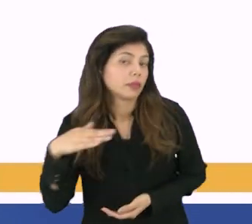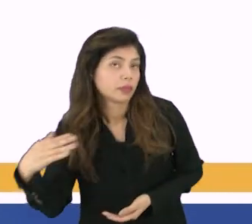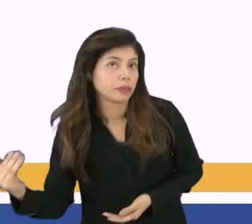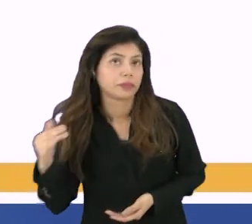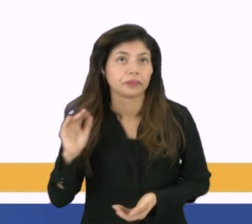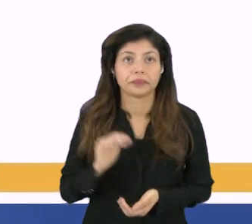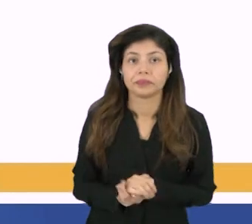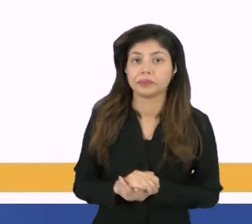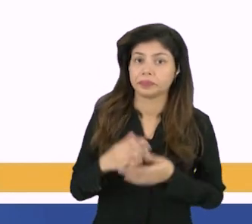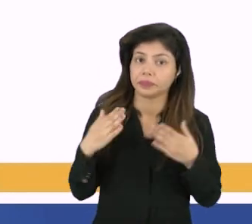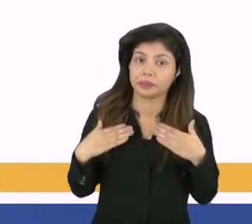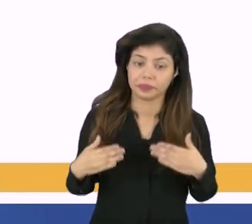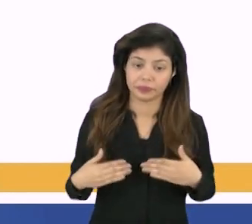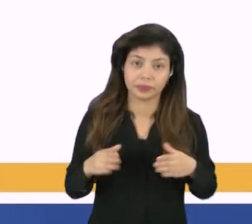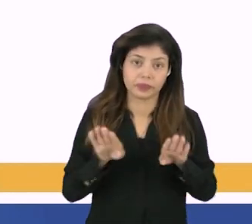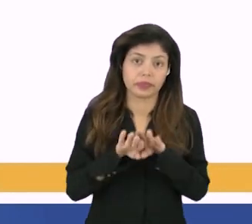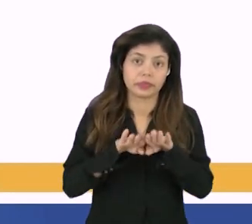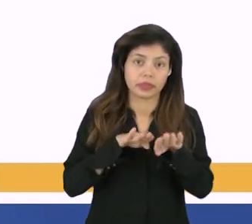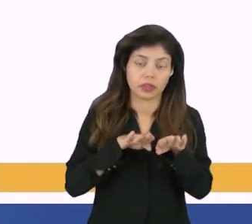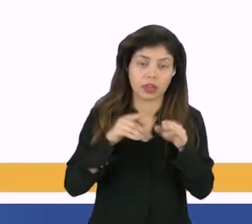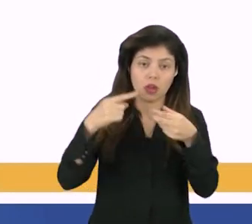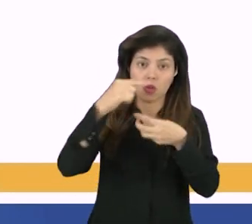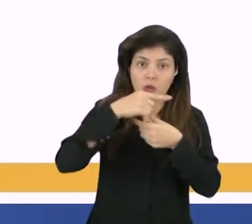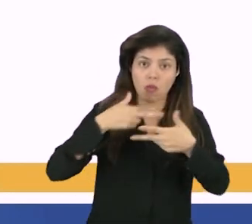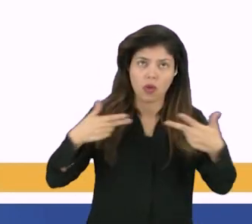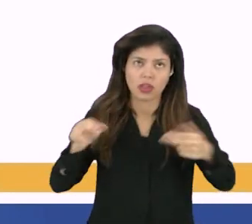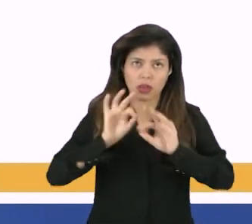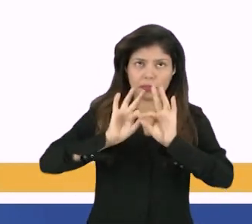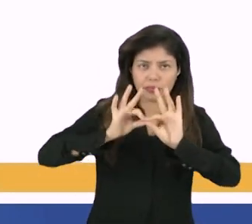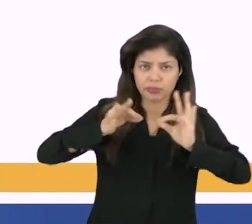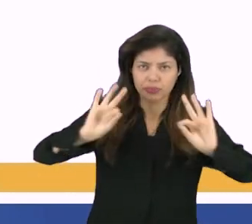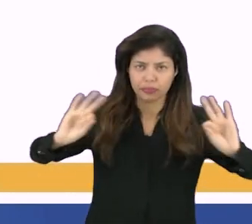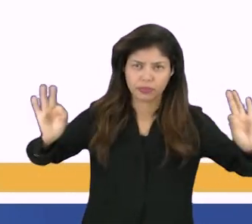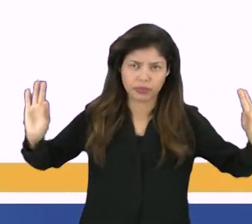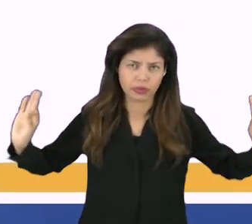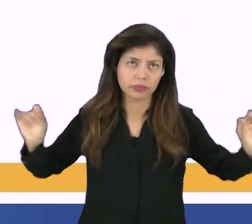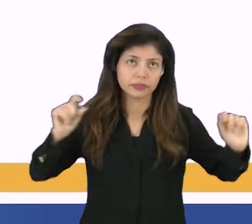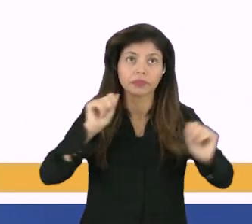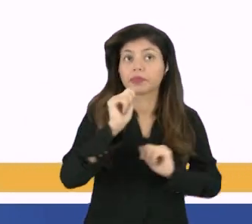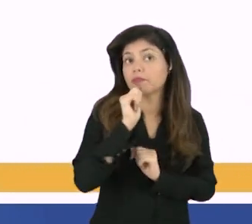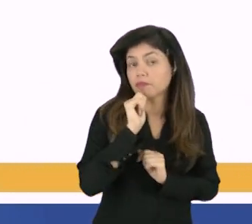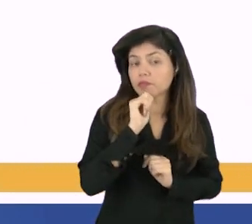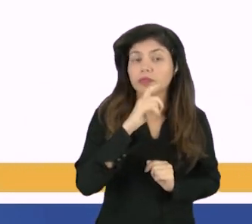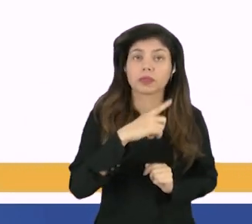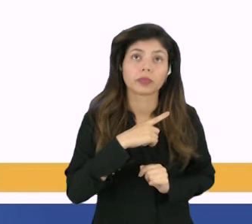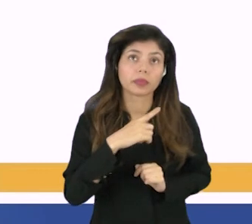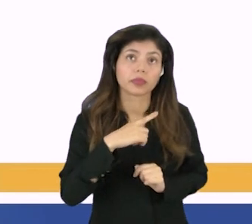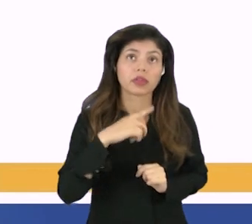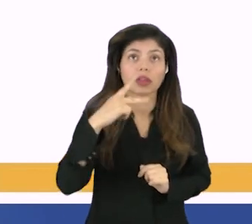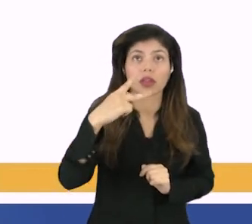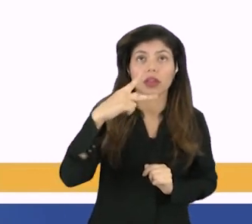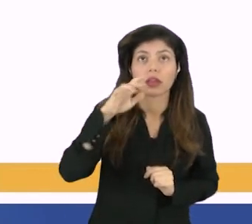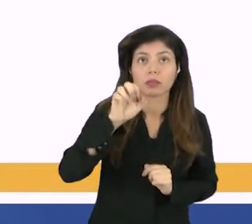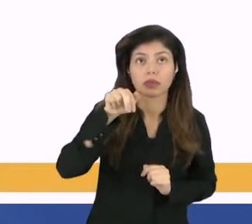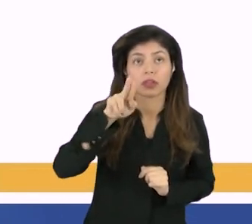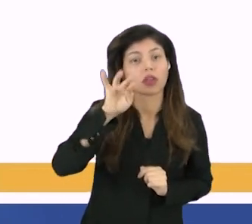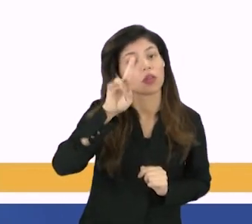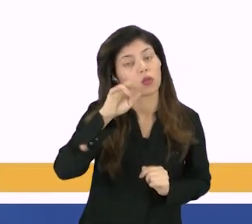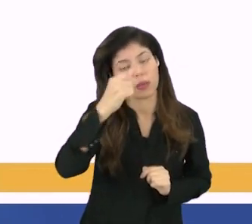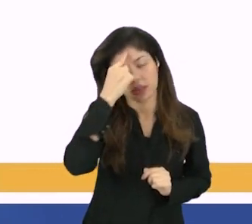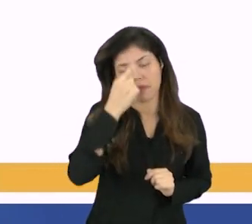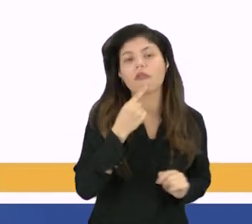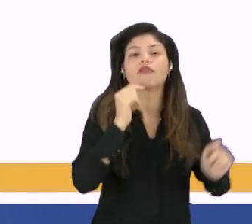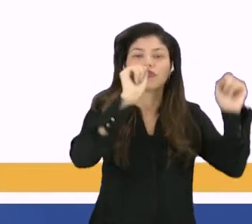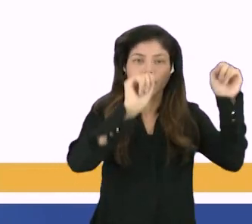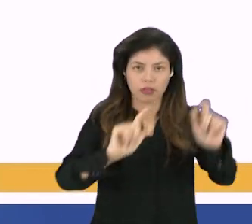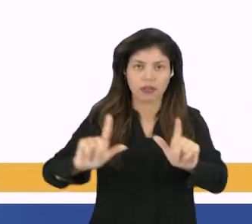um corpo extenso, pessoal, aí nós vamos ter, além da sombra, a penumbra, tá? Tem todo esse desenho aqui, né,